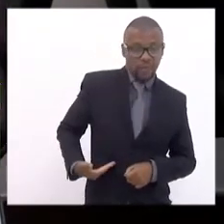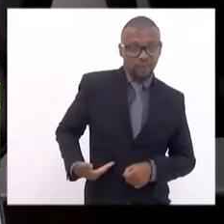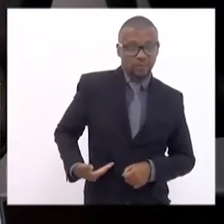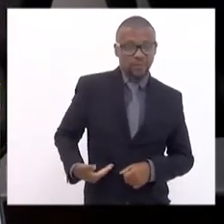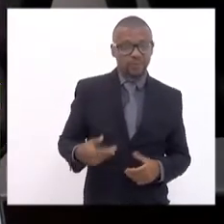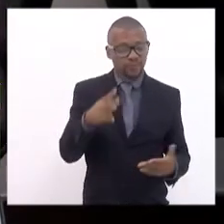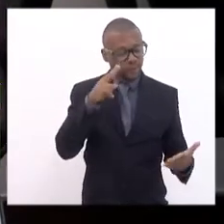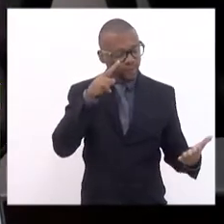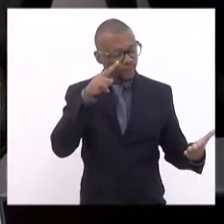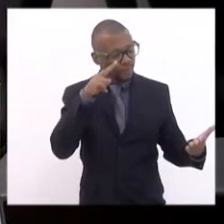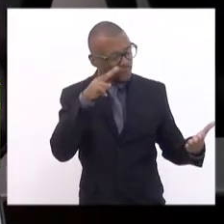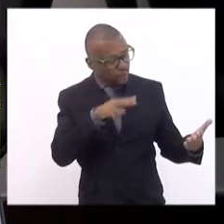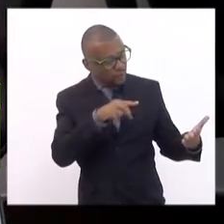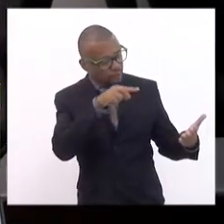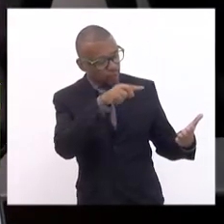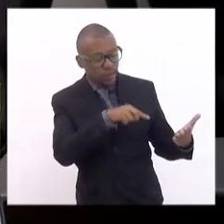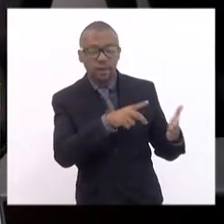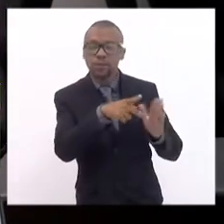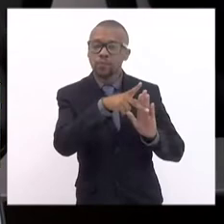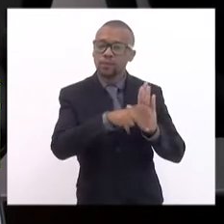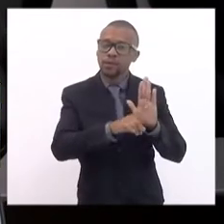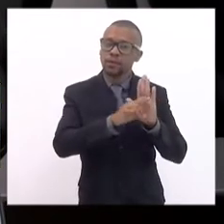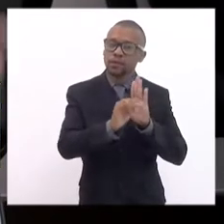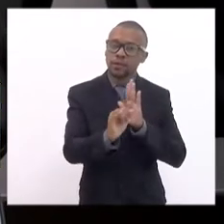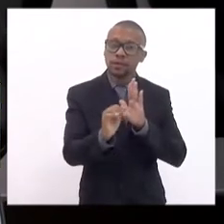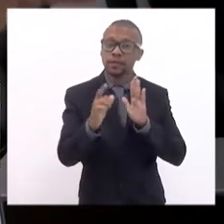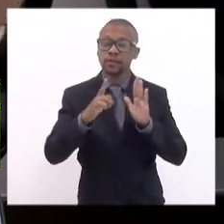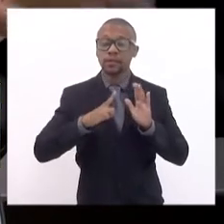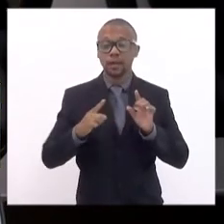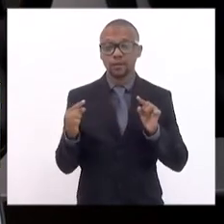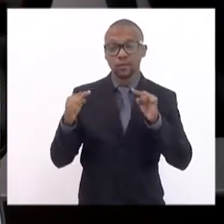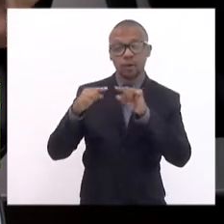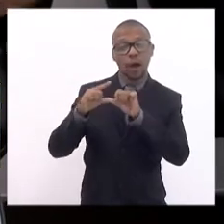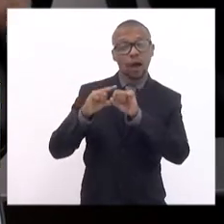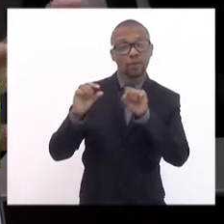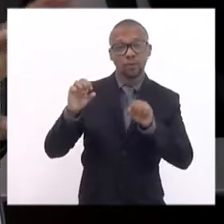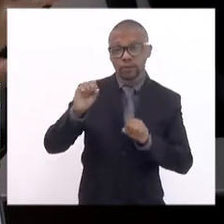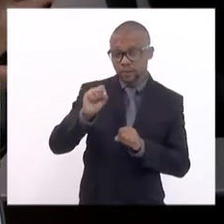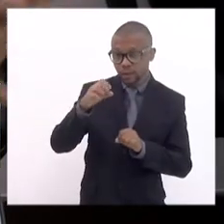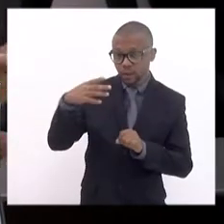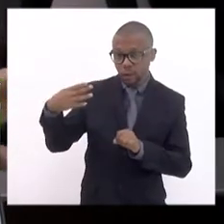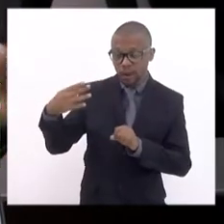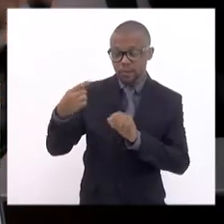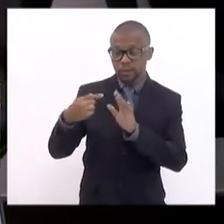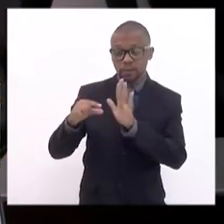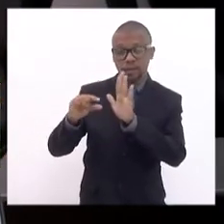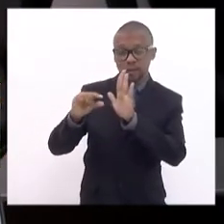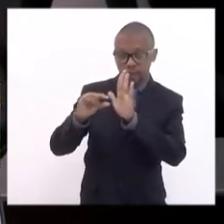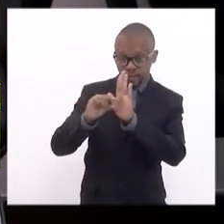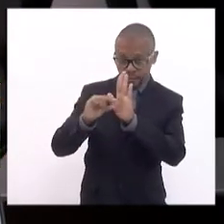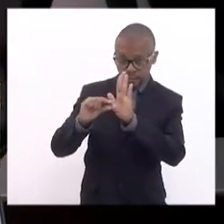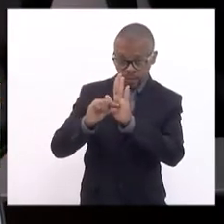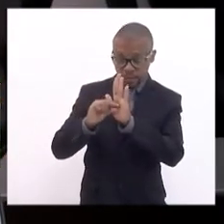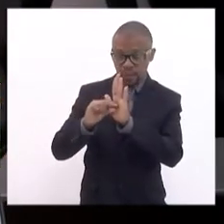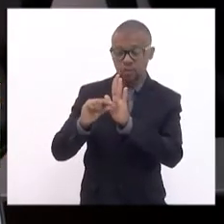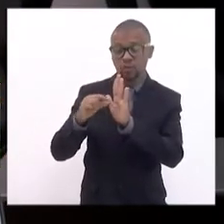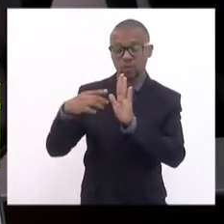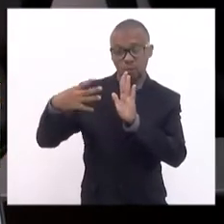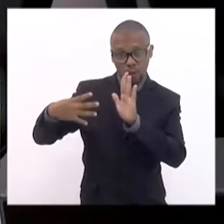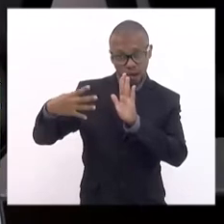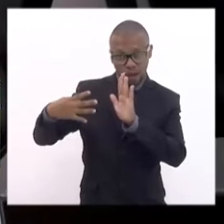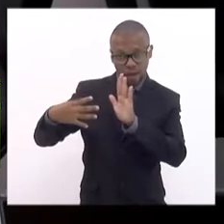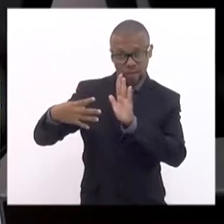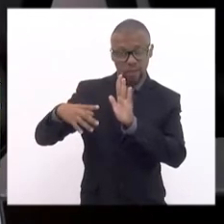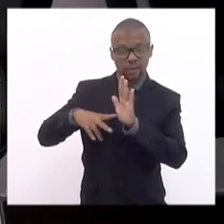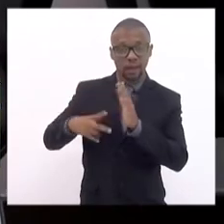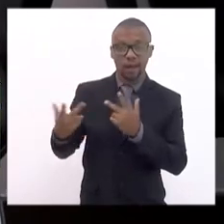né, na Constituição Federal, artigo 84, inciso 4º, né, está no mesmo